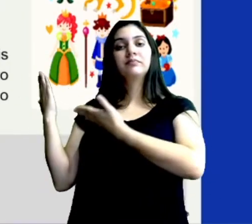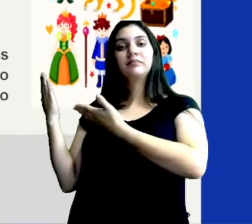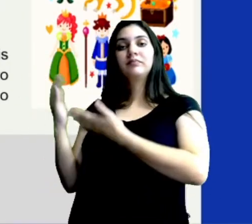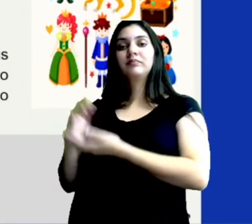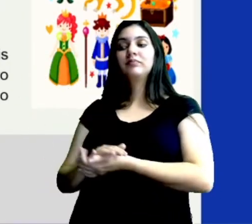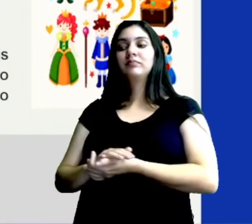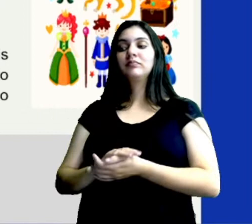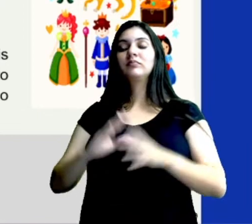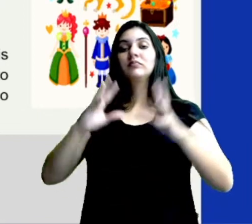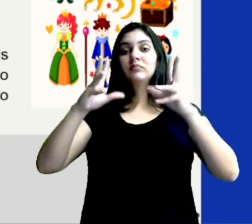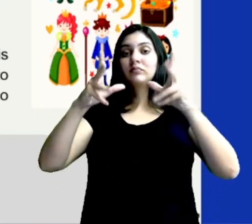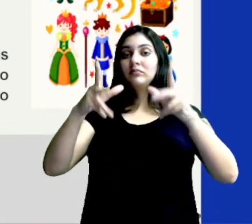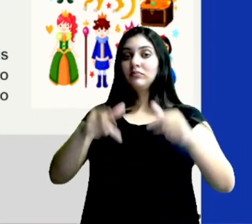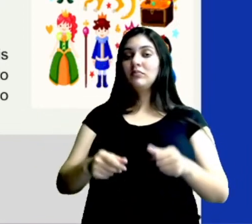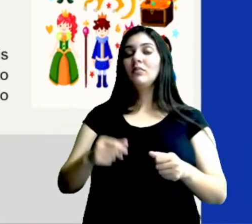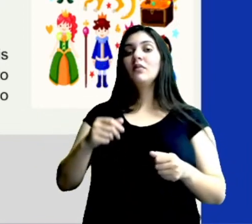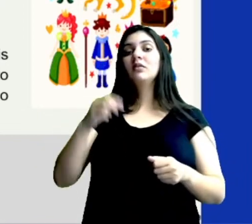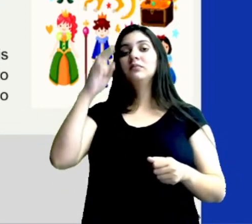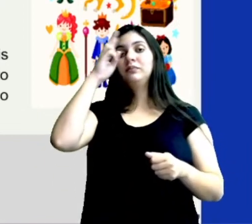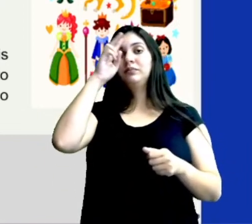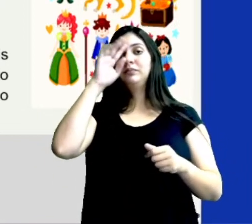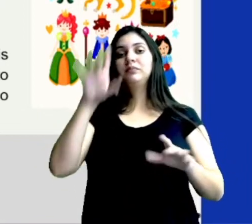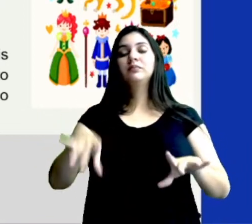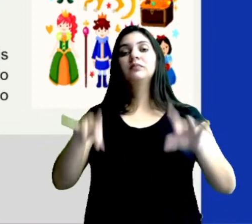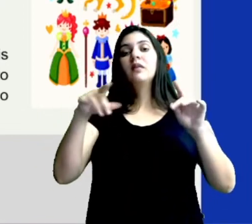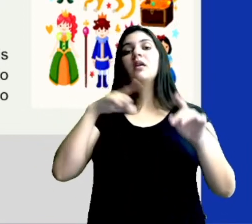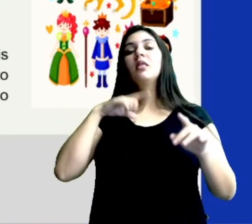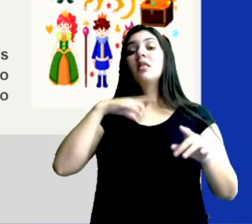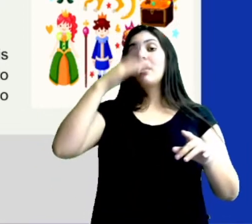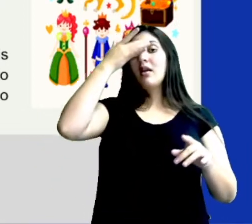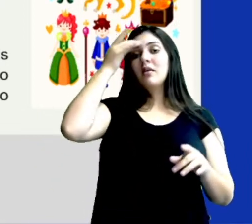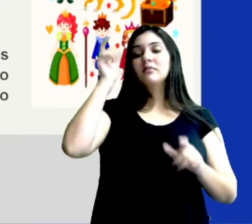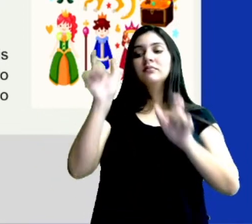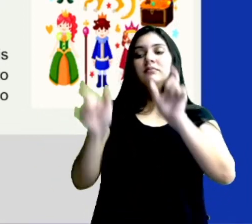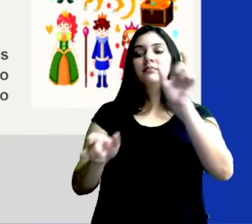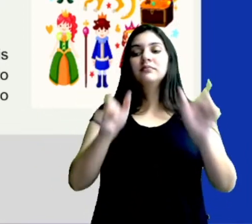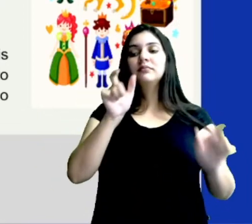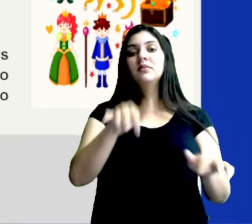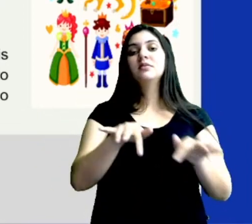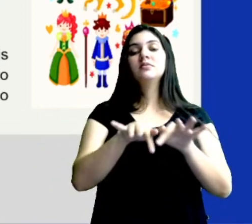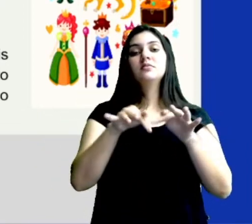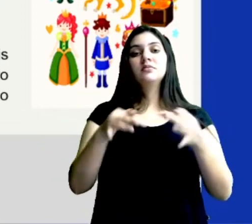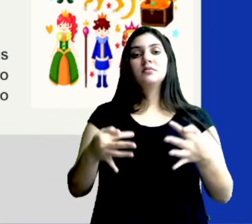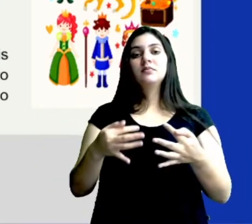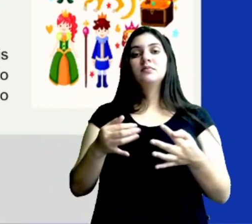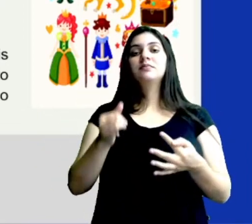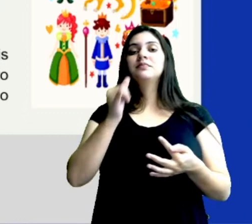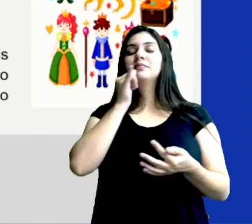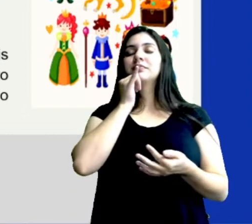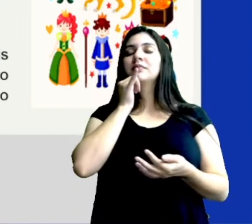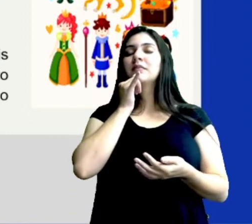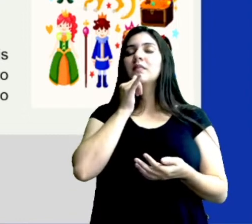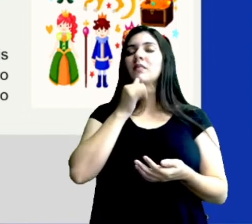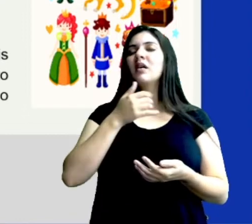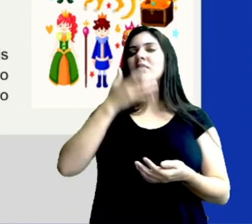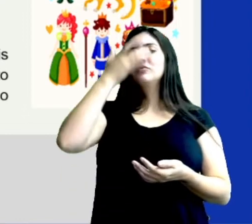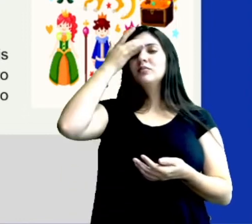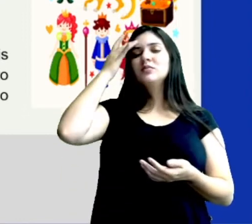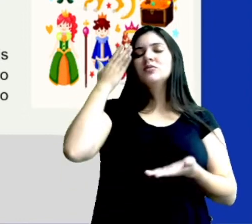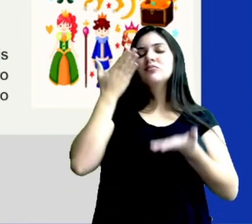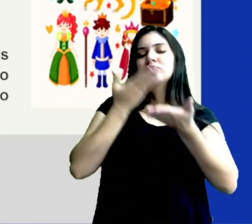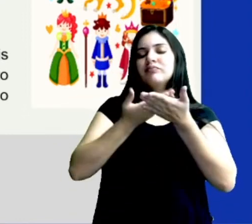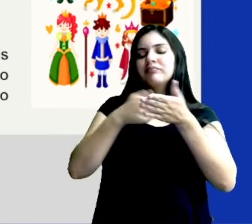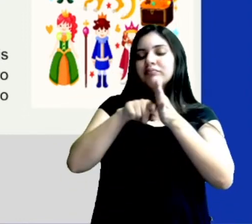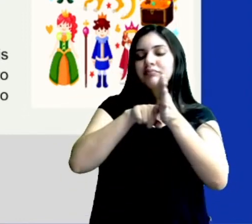Todo conto de fada tem os personagens básicos, né? Segundo os estudiosos do gênero,